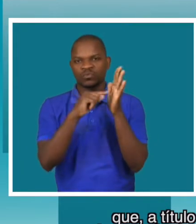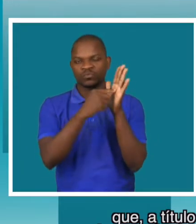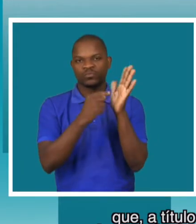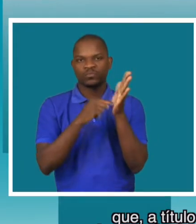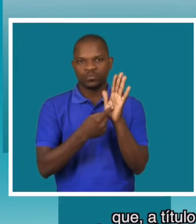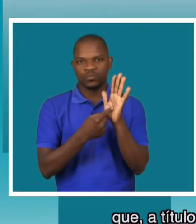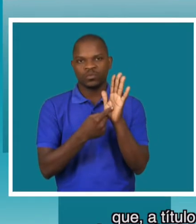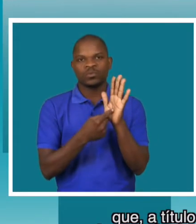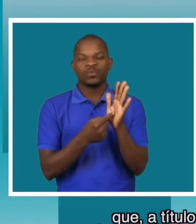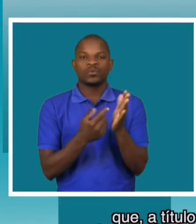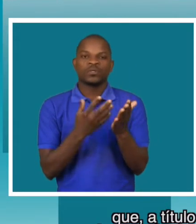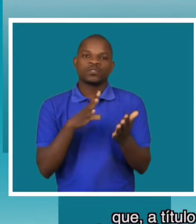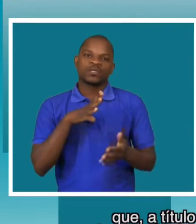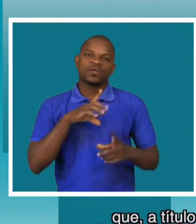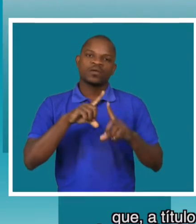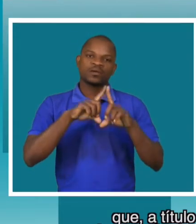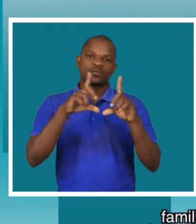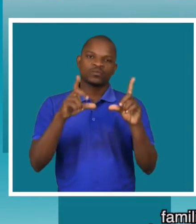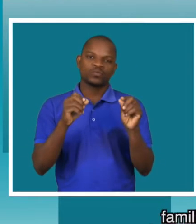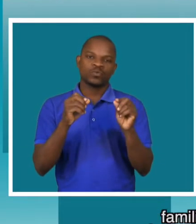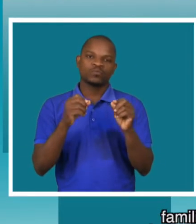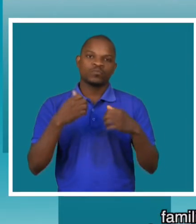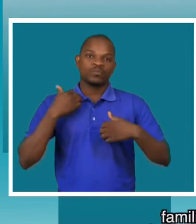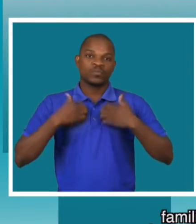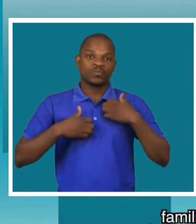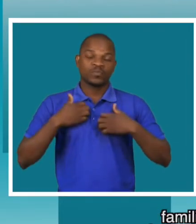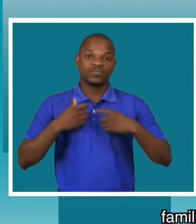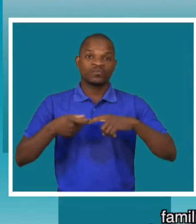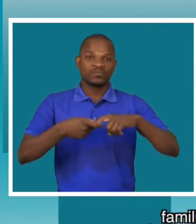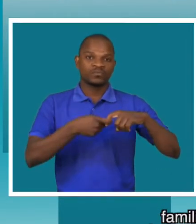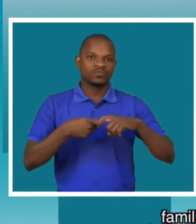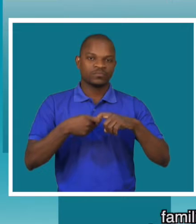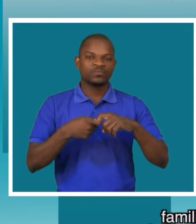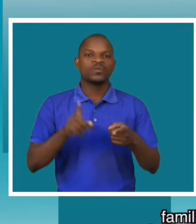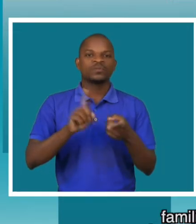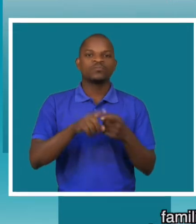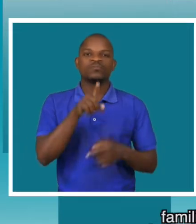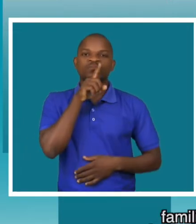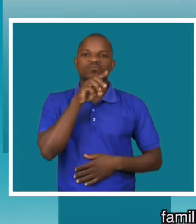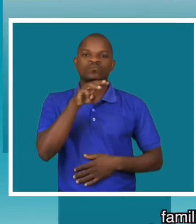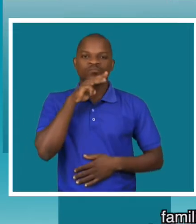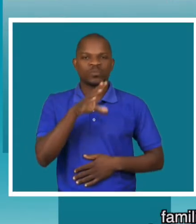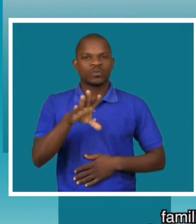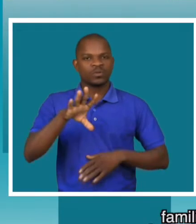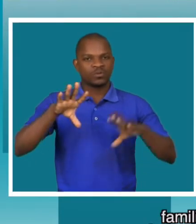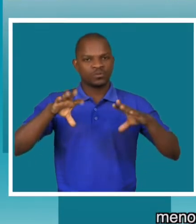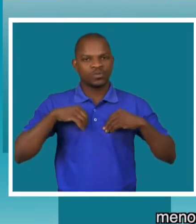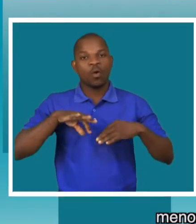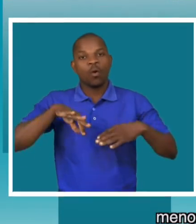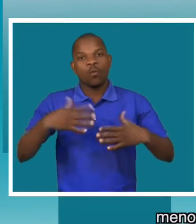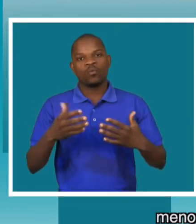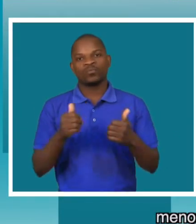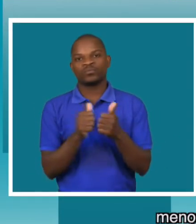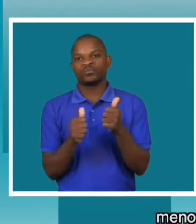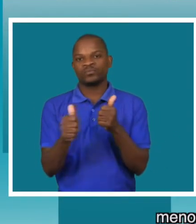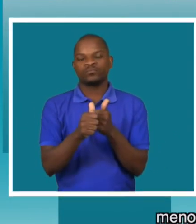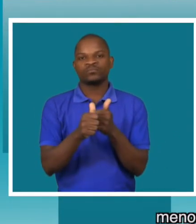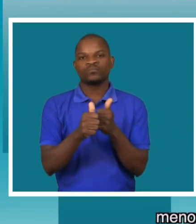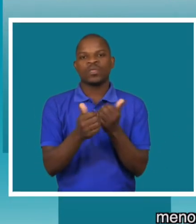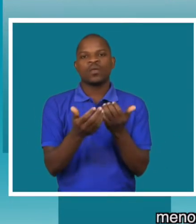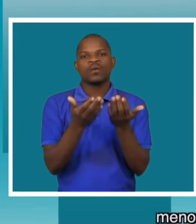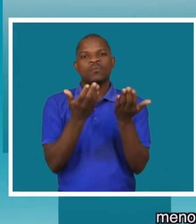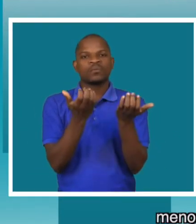ocorram circunstâncias de reconhecido interesse público e familiar e com consentimento dos pais ou representantes legais, menores com mais